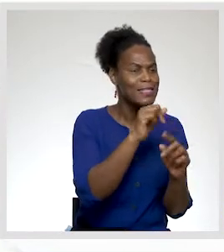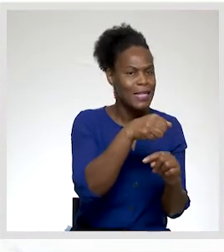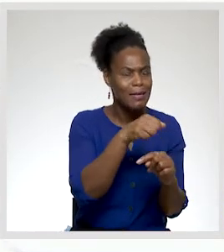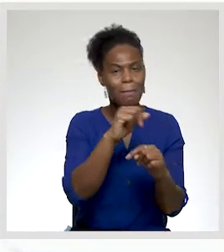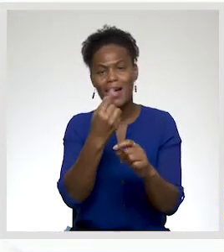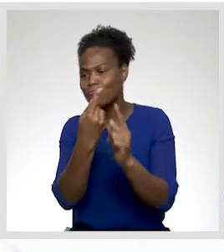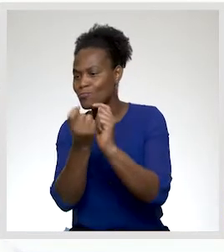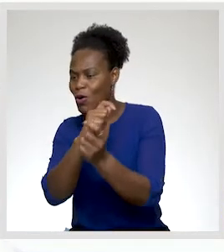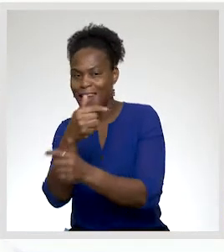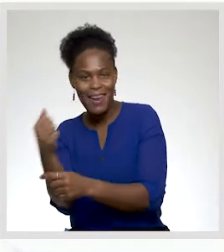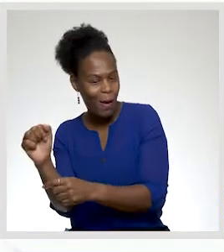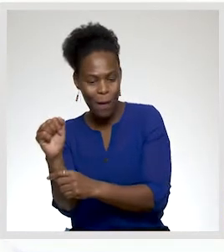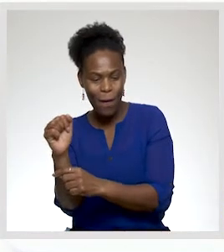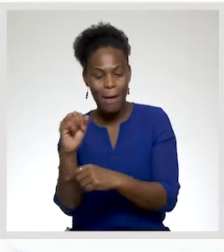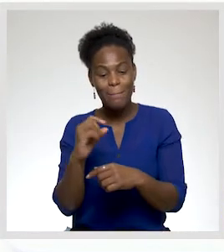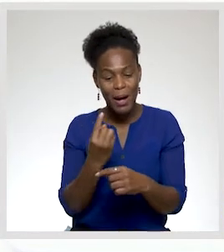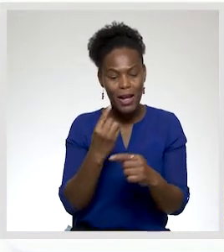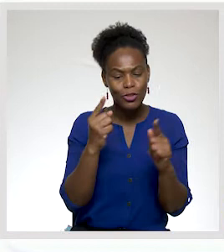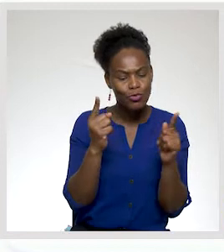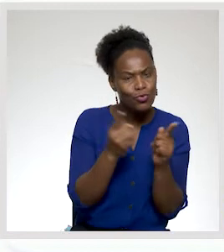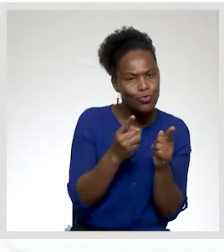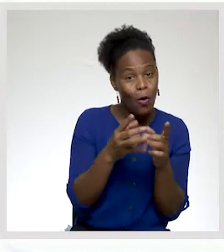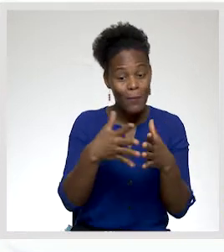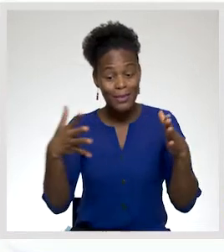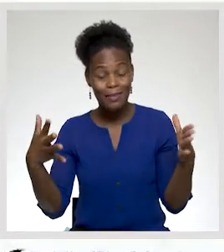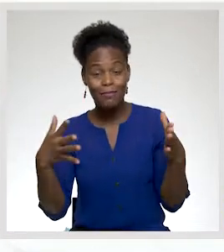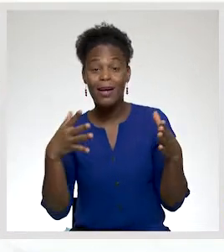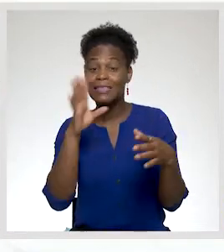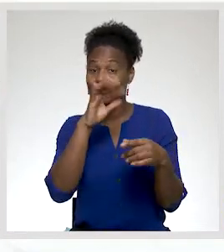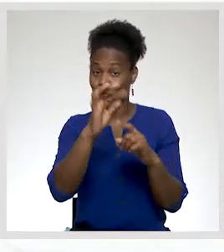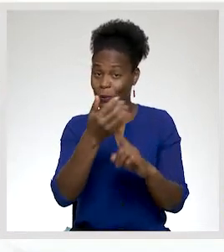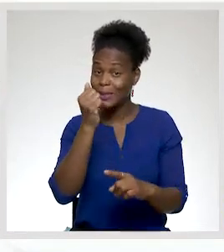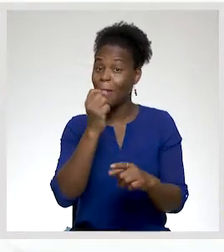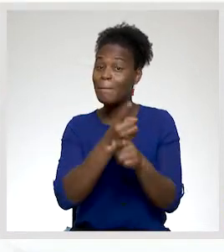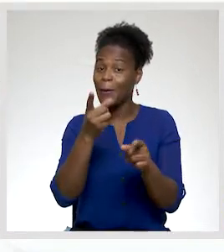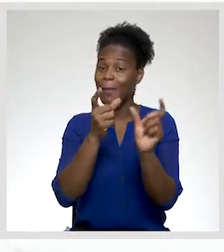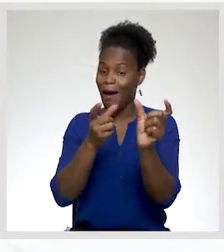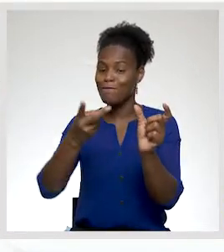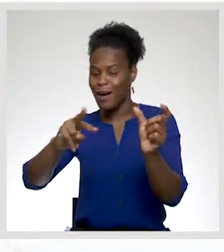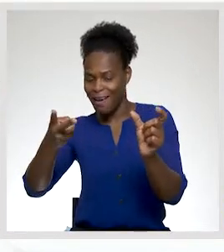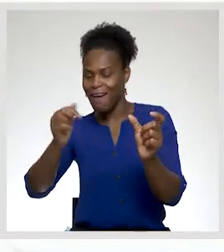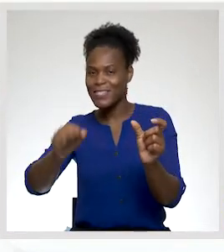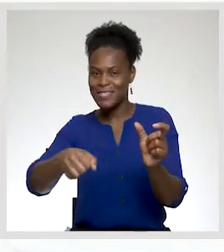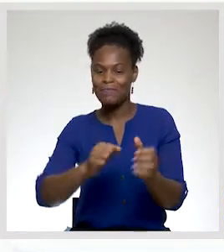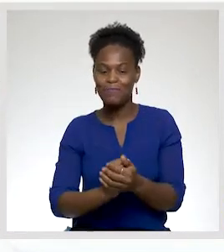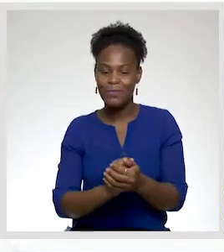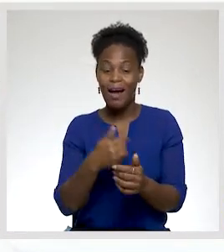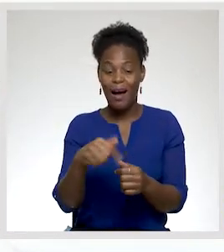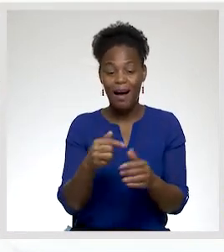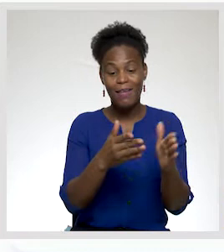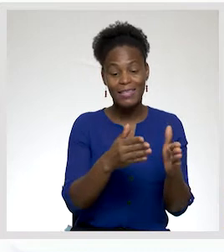mudá-la de alguma maneira, é porque ela é variável. Há classes em que as palavras são